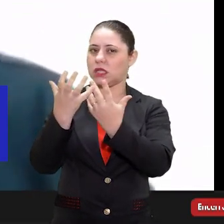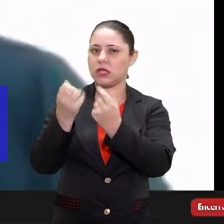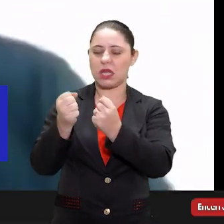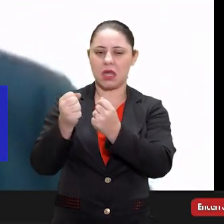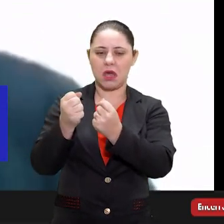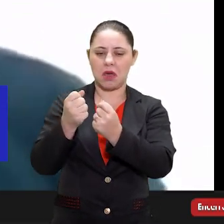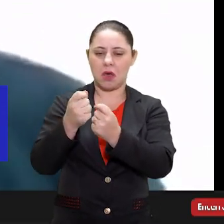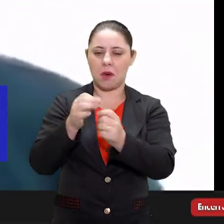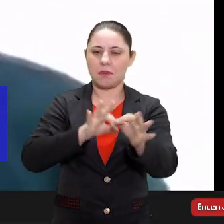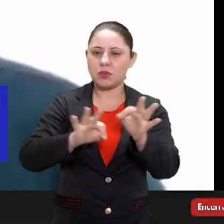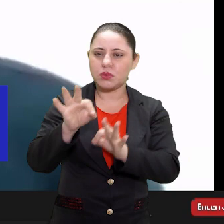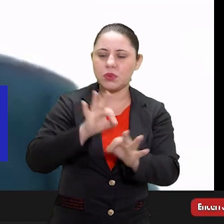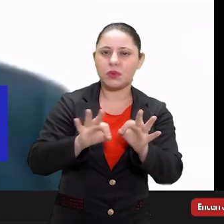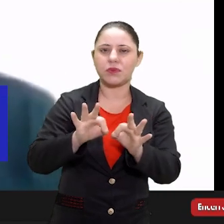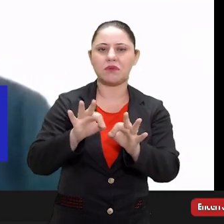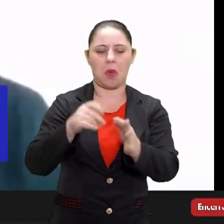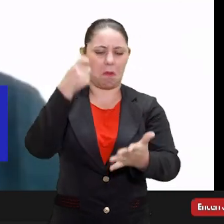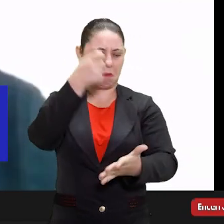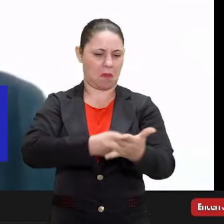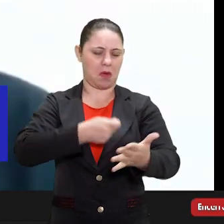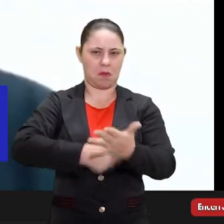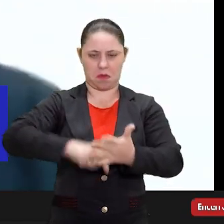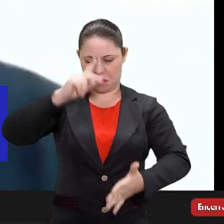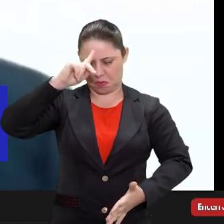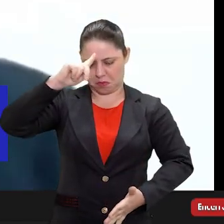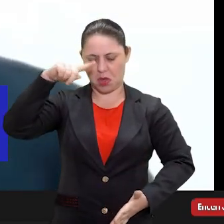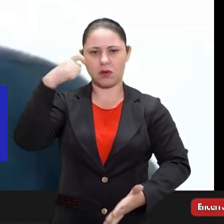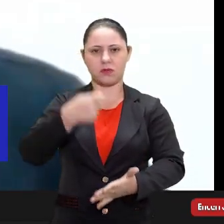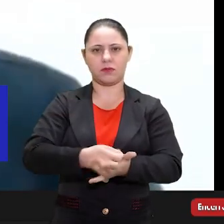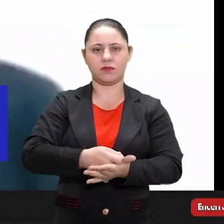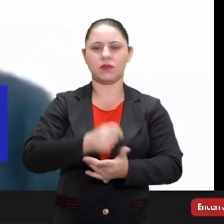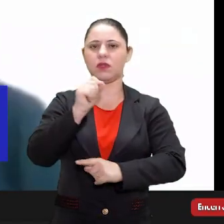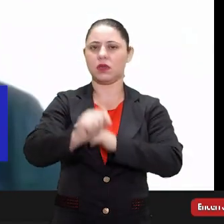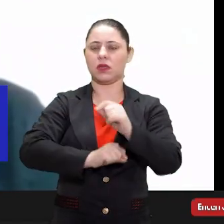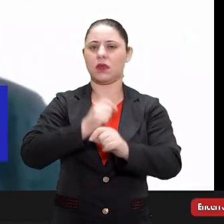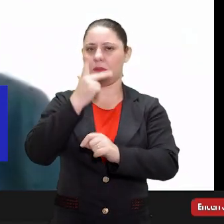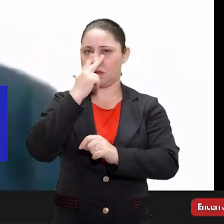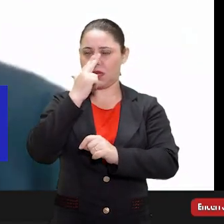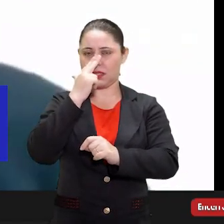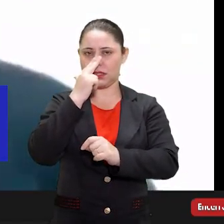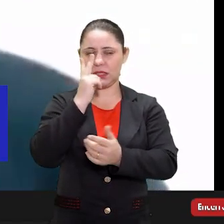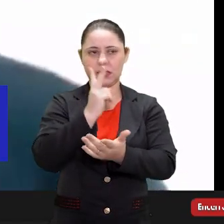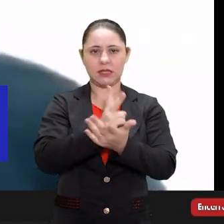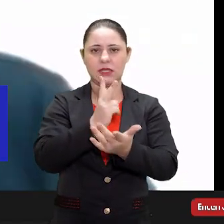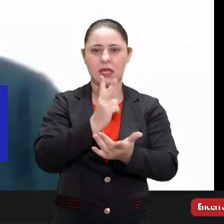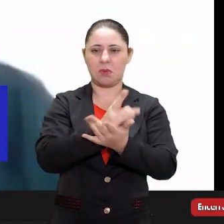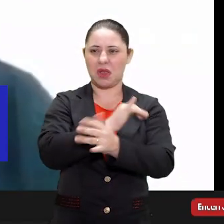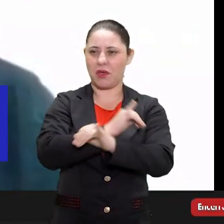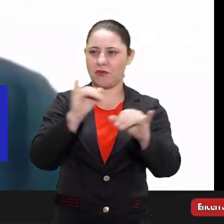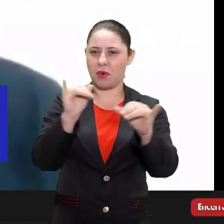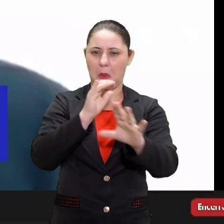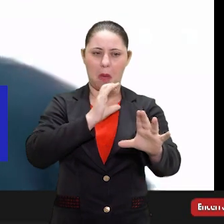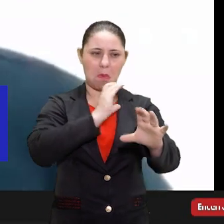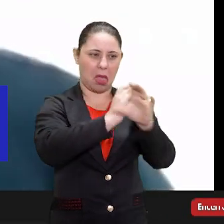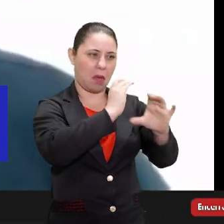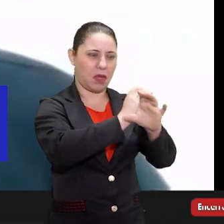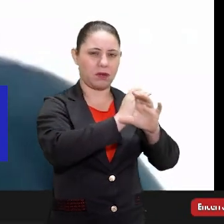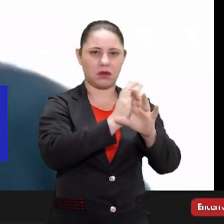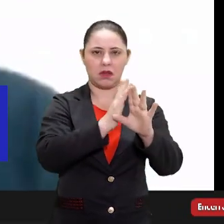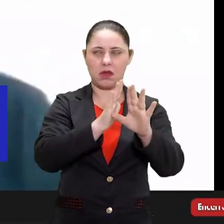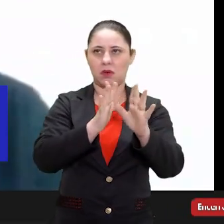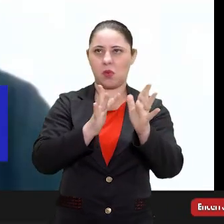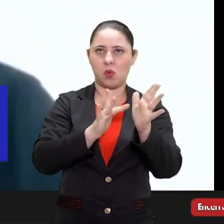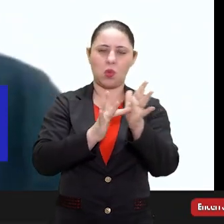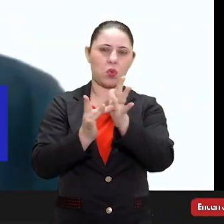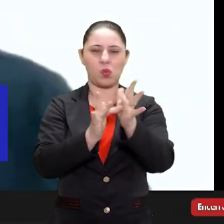governo anti-ciência, um governo negacionista, despreparado,